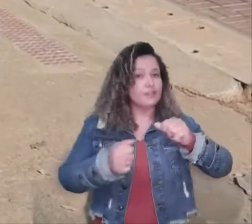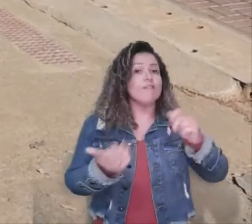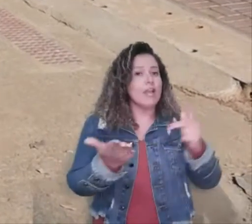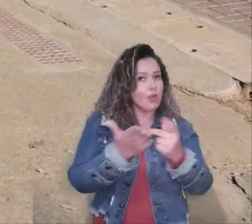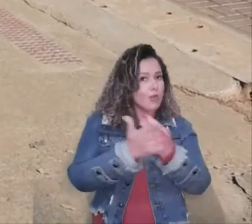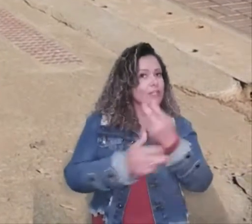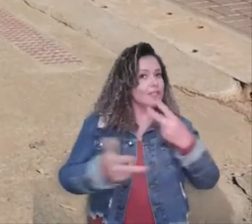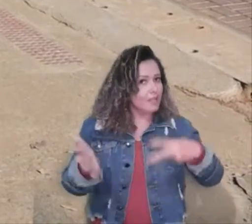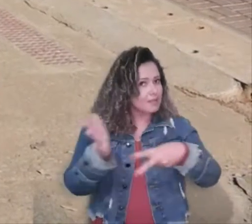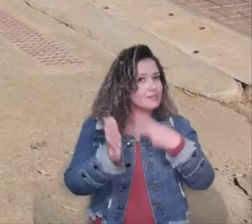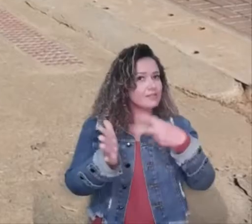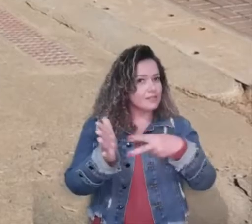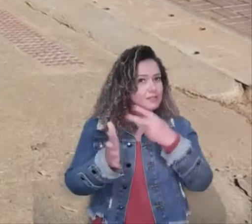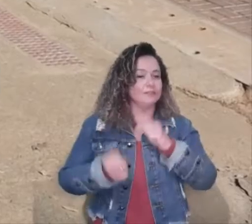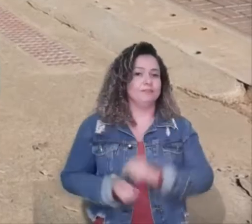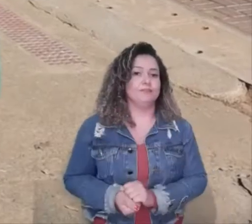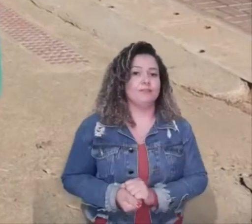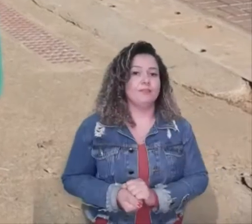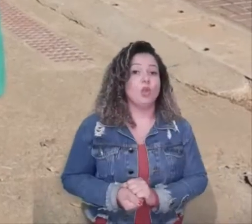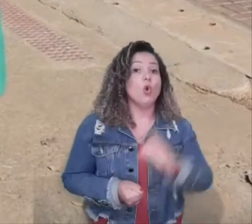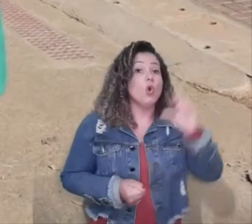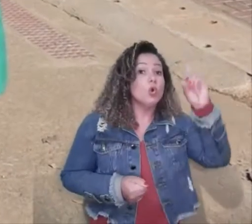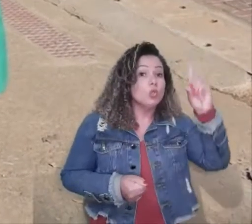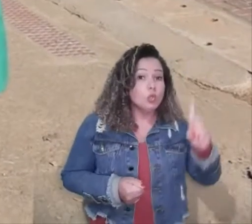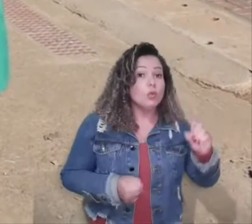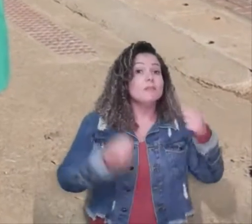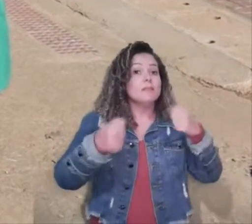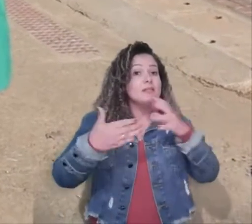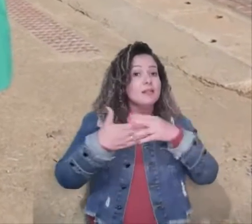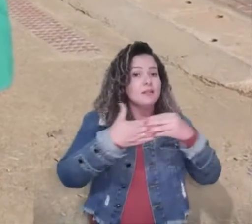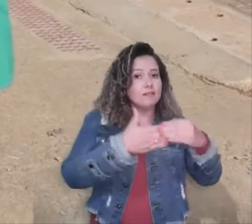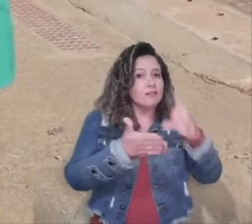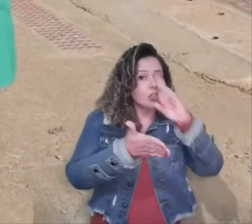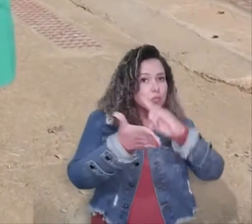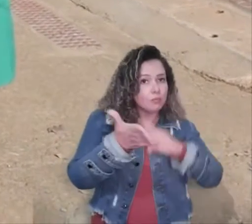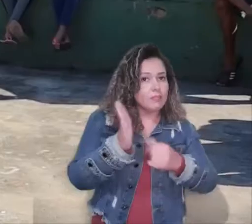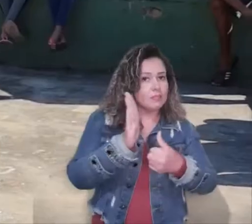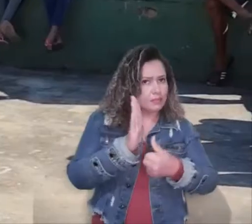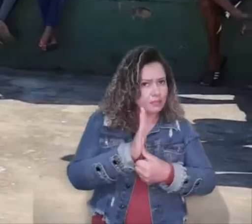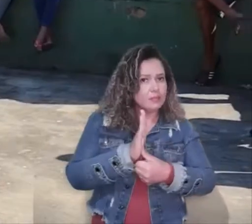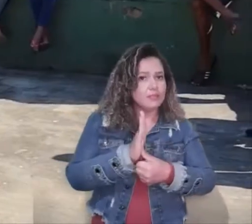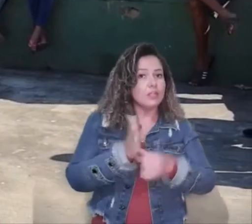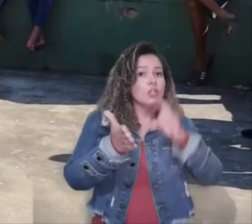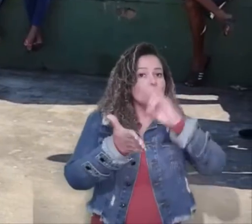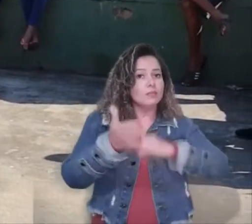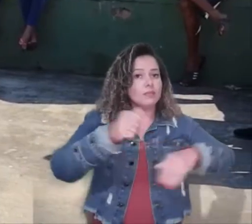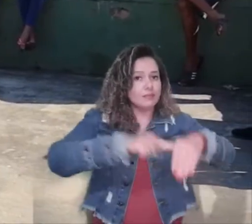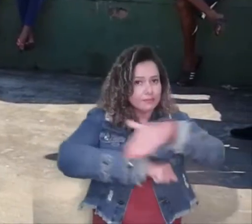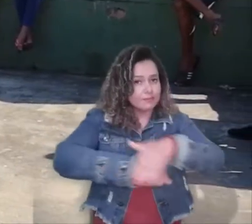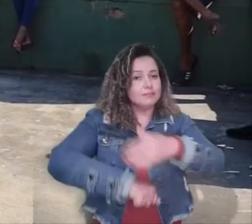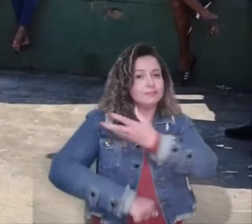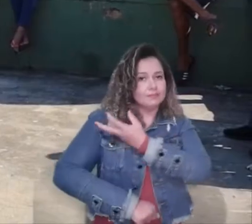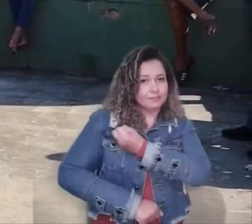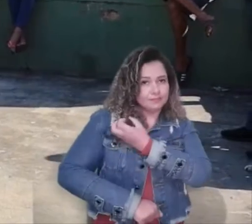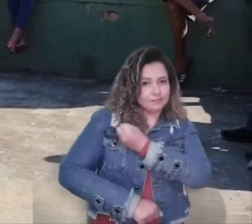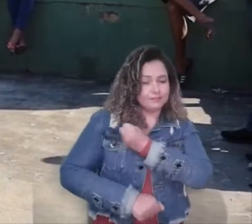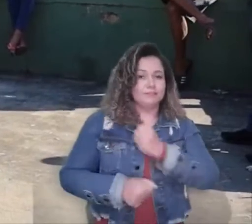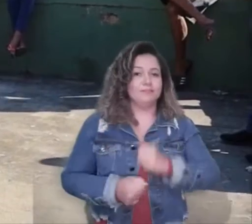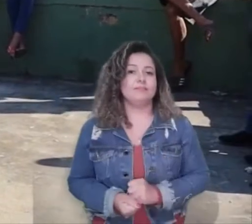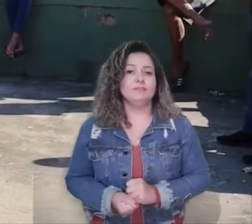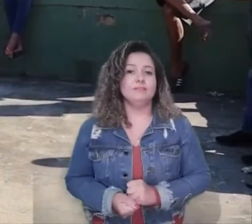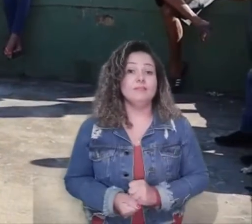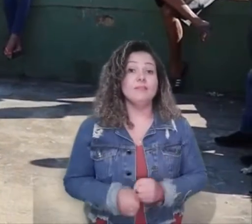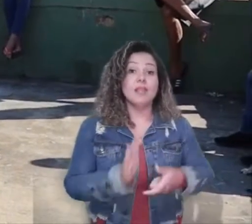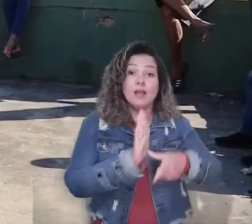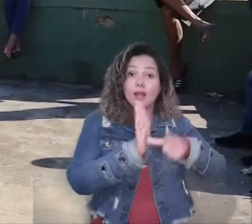portando um documento de identidade e comprovante de endereço para a retirada de uma senha. Após a verificação da documentação, é ministrada